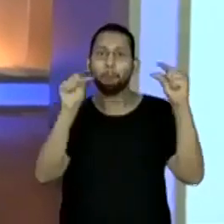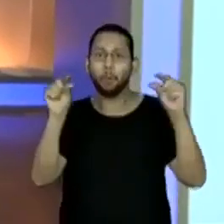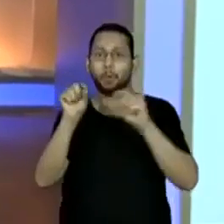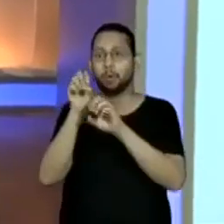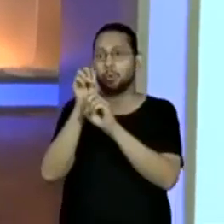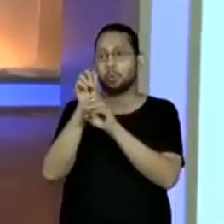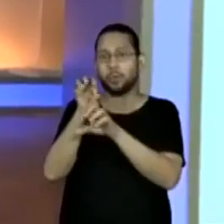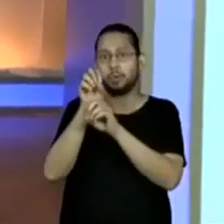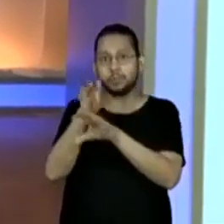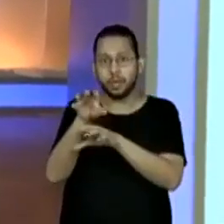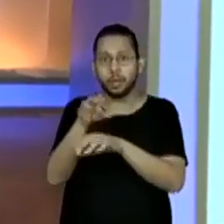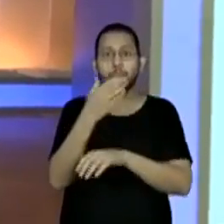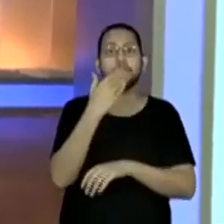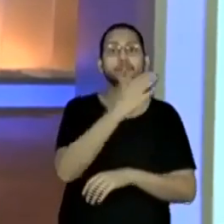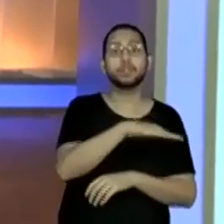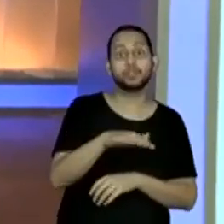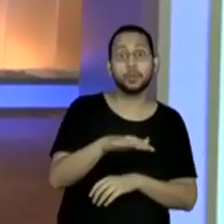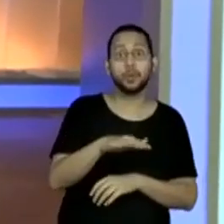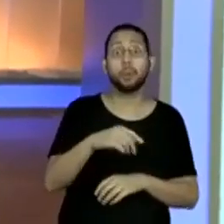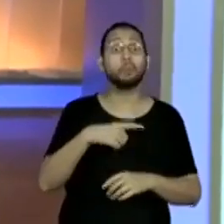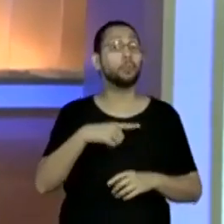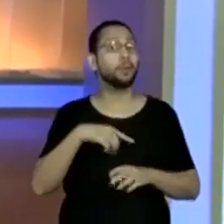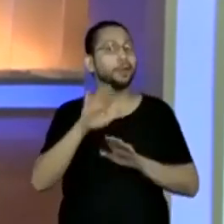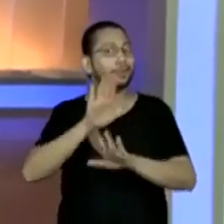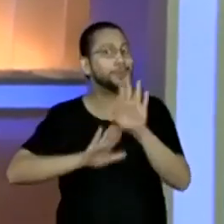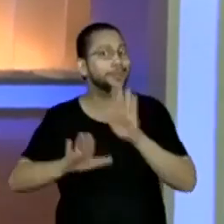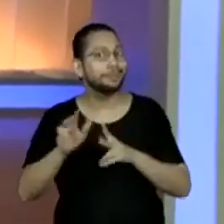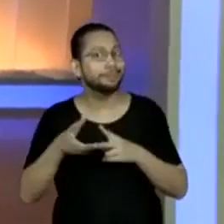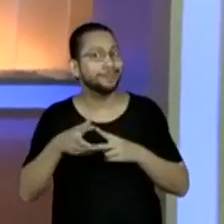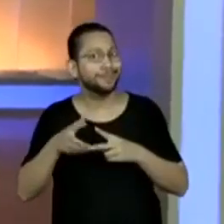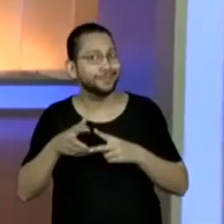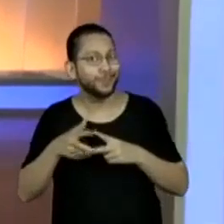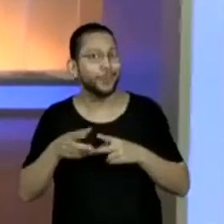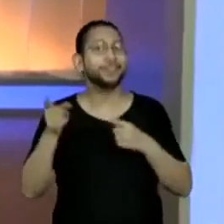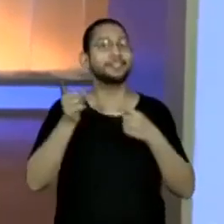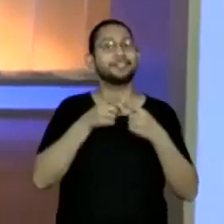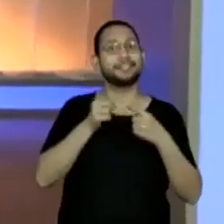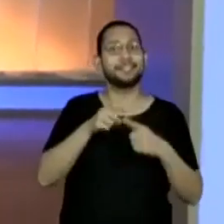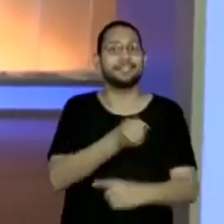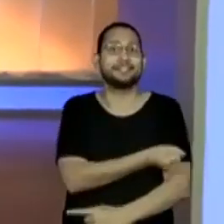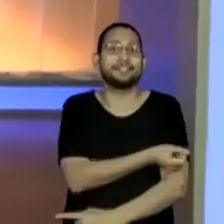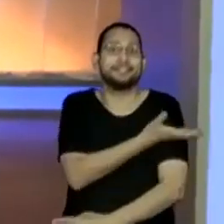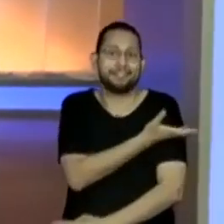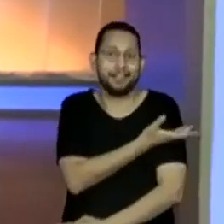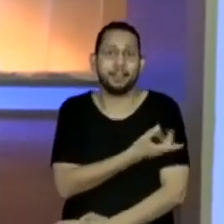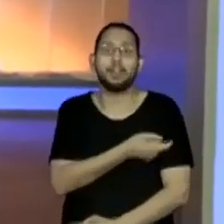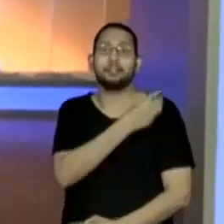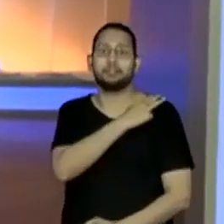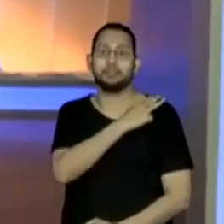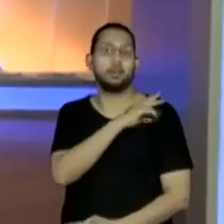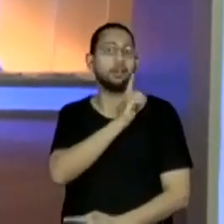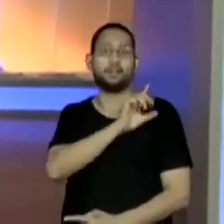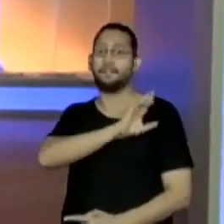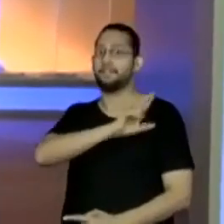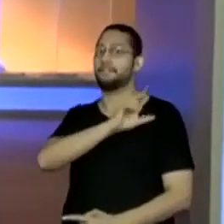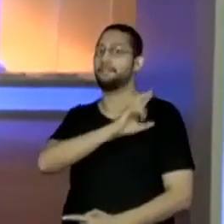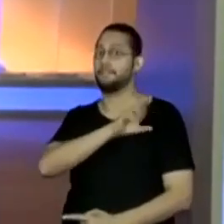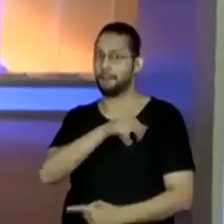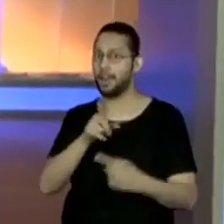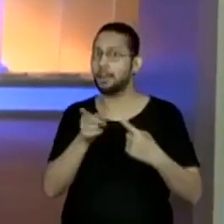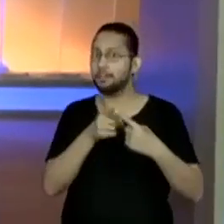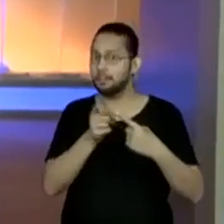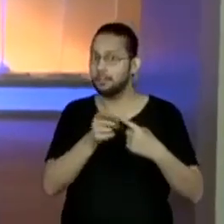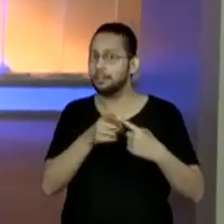Anos Iniciais, porque senão é capaz de você realizar o download do Ensino Fundamental 2, o Ensino Médio, e aí vai virar uma bagunça